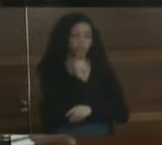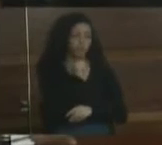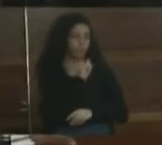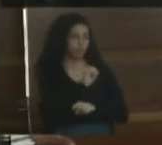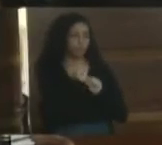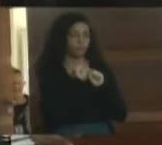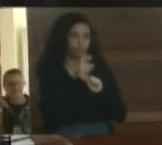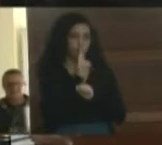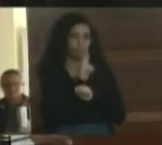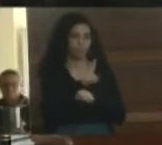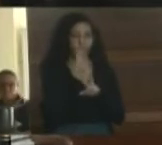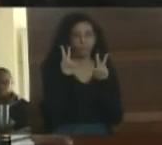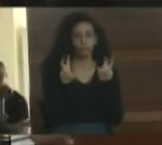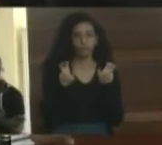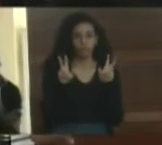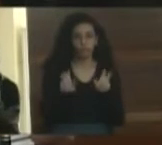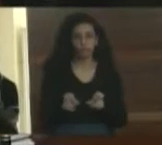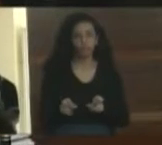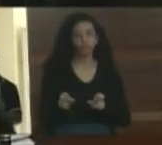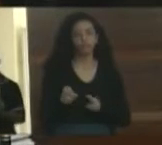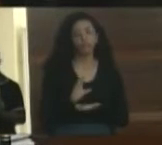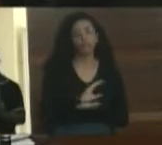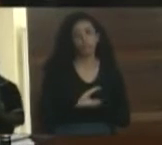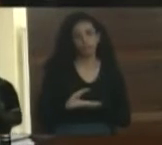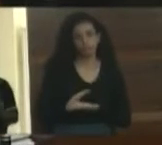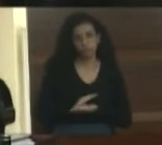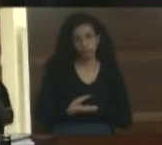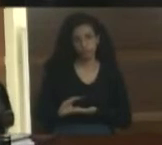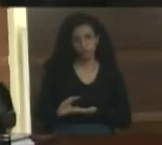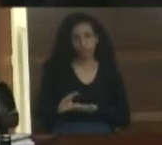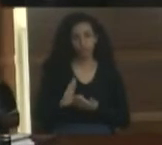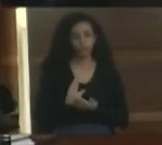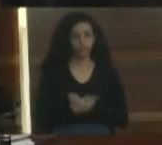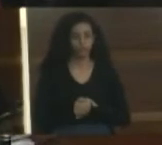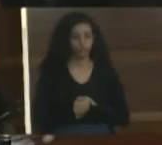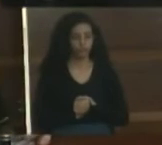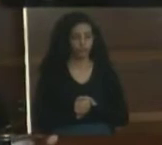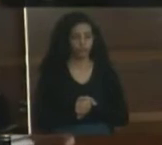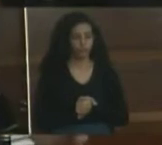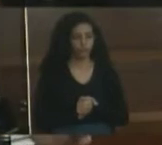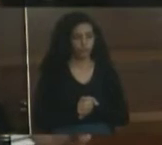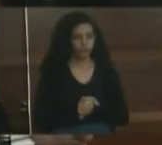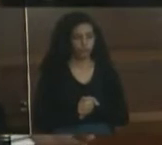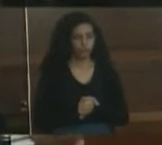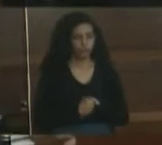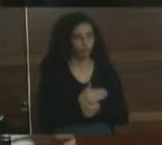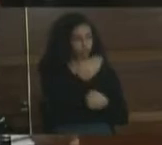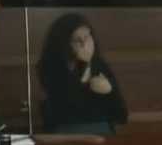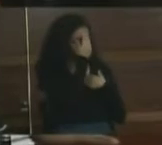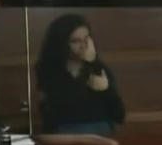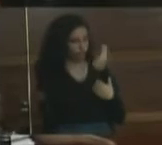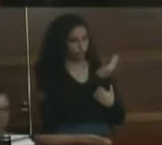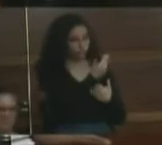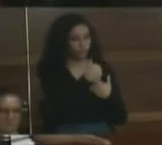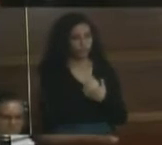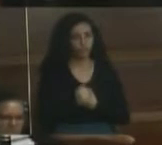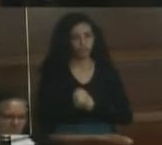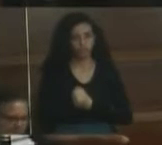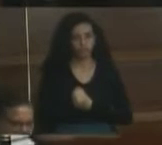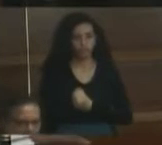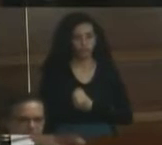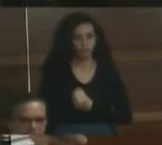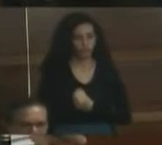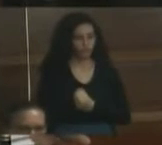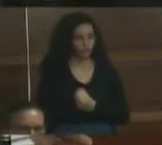ao nosso alcance na questão da prestação de conta que é o nosso objetivo aqui é tão seu presidente então obrigado e